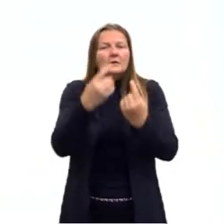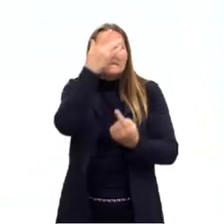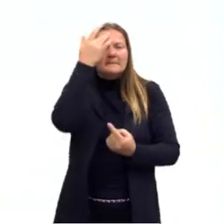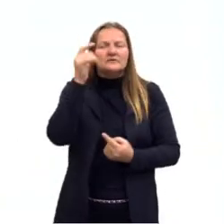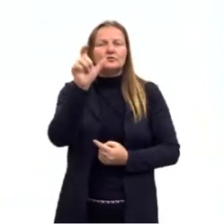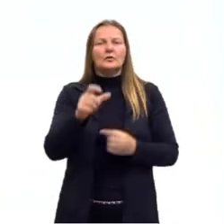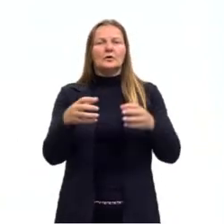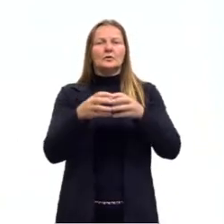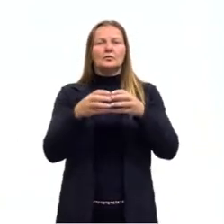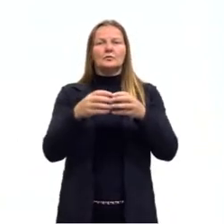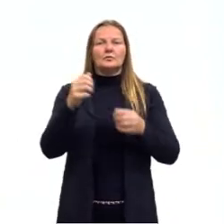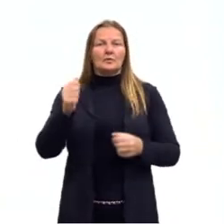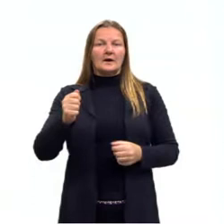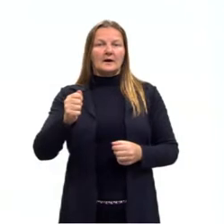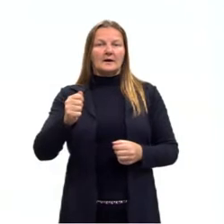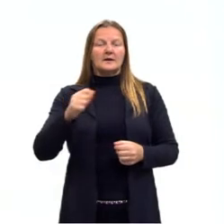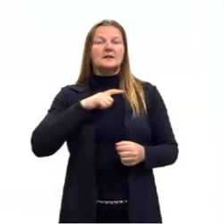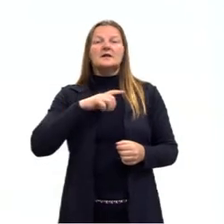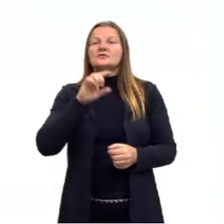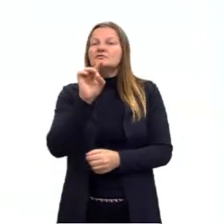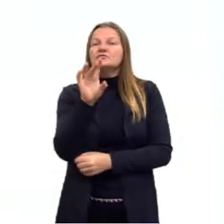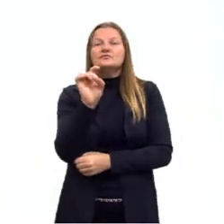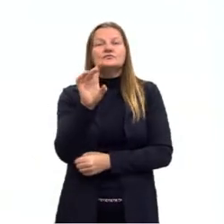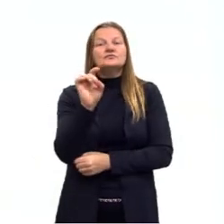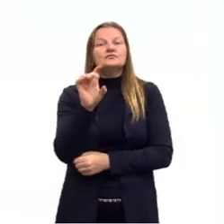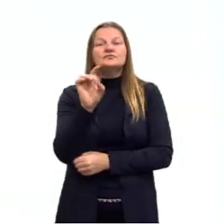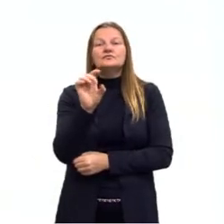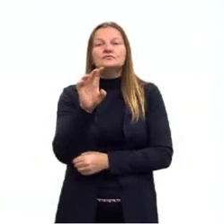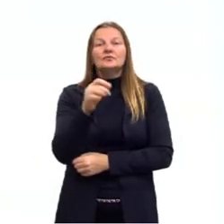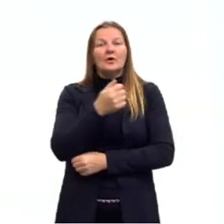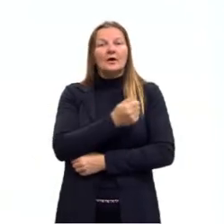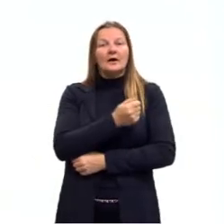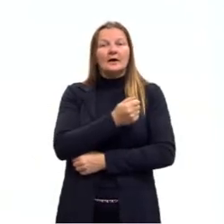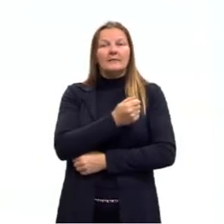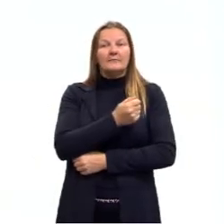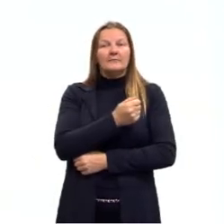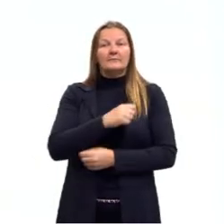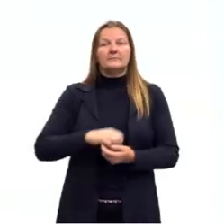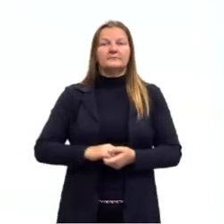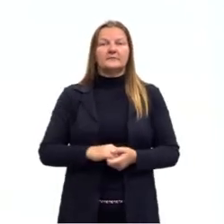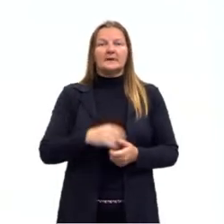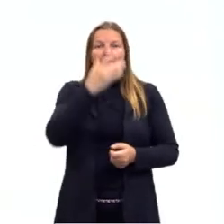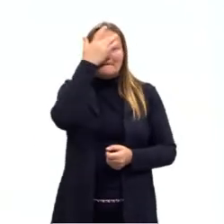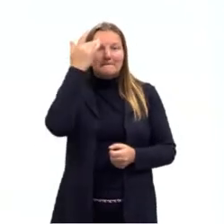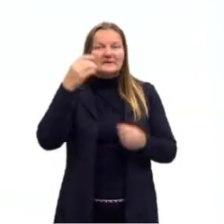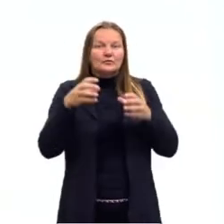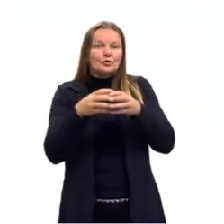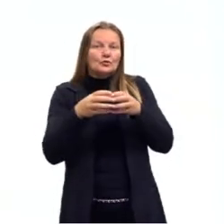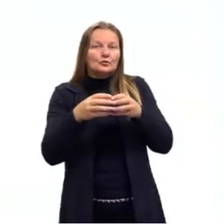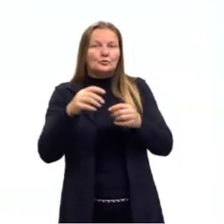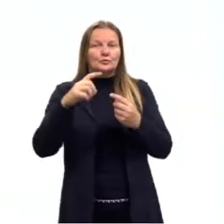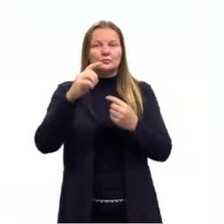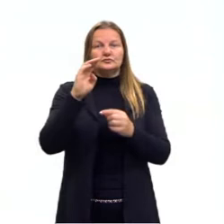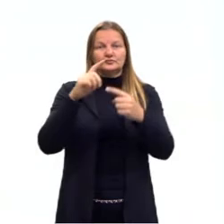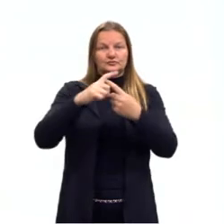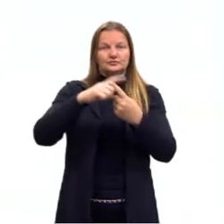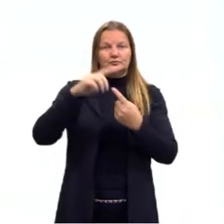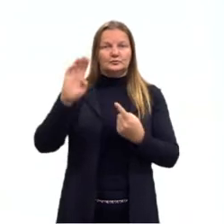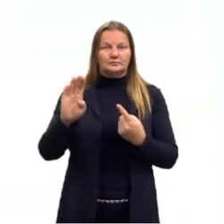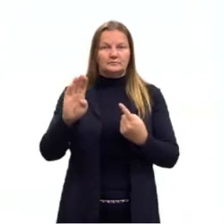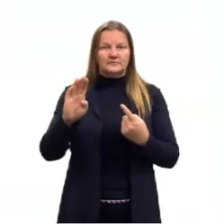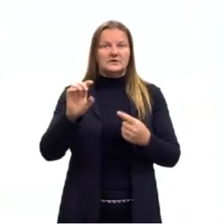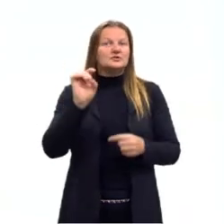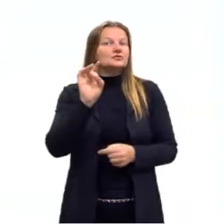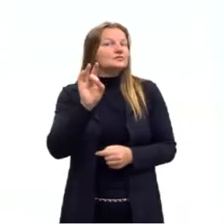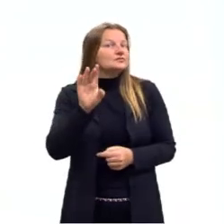vão possuir somente o aglutinogênio a pessoas do grupo B vão